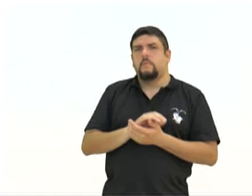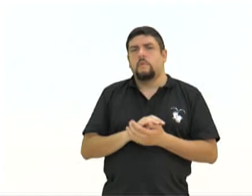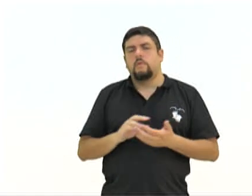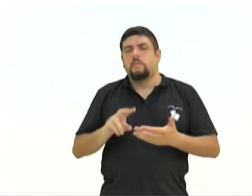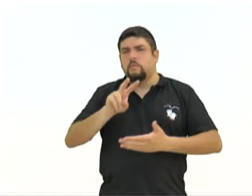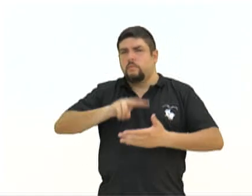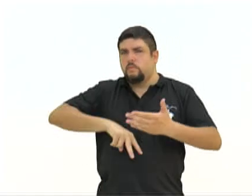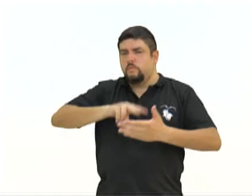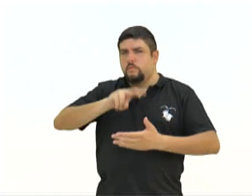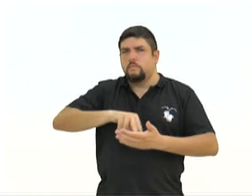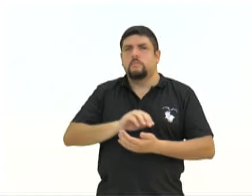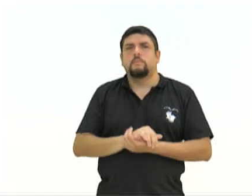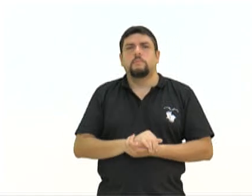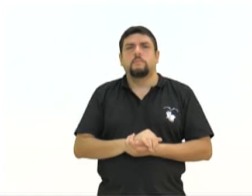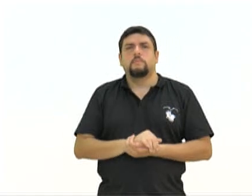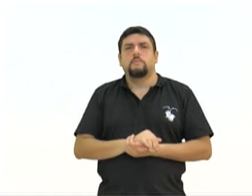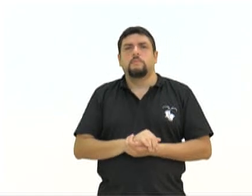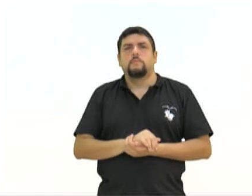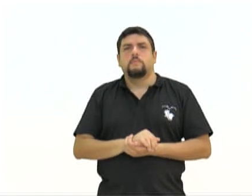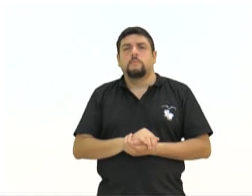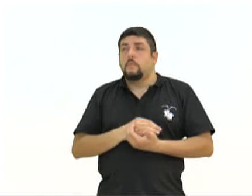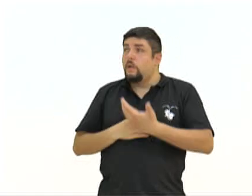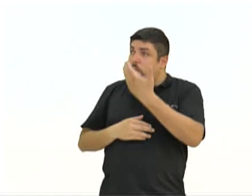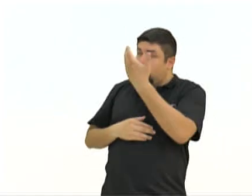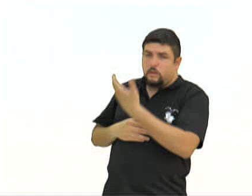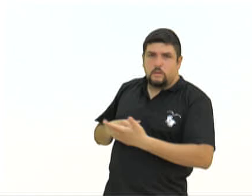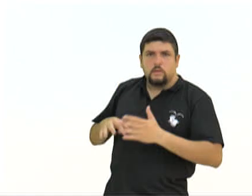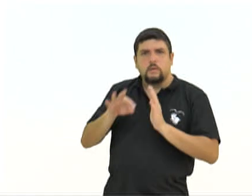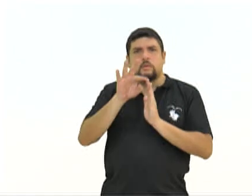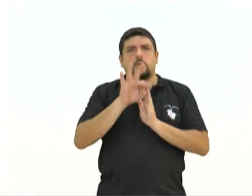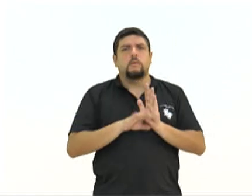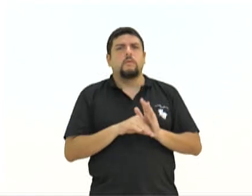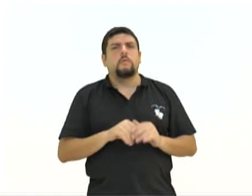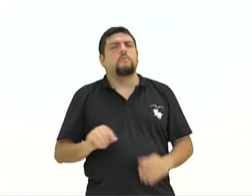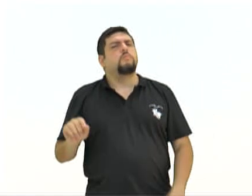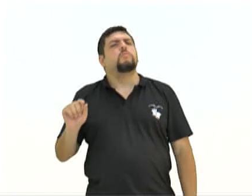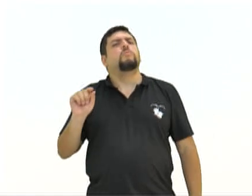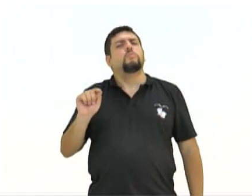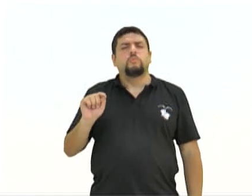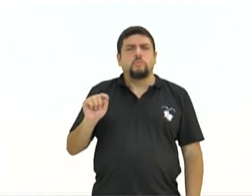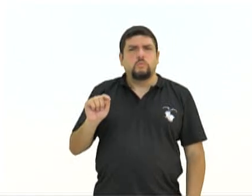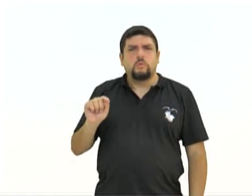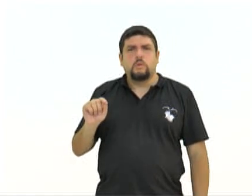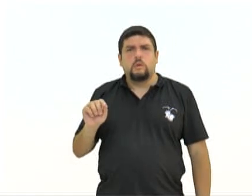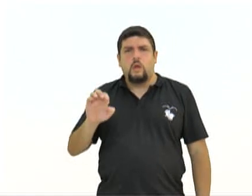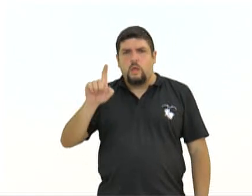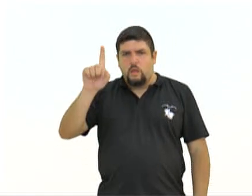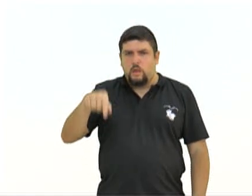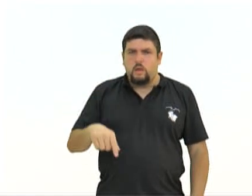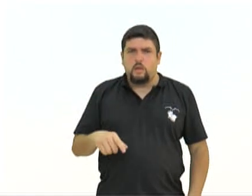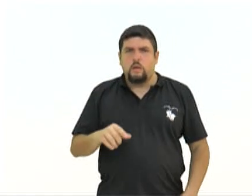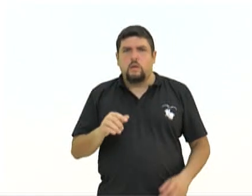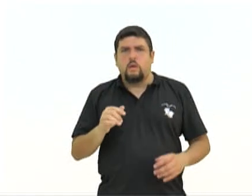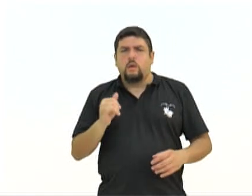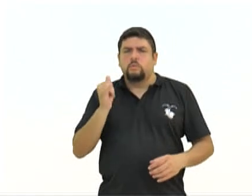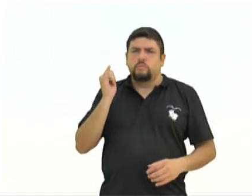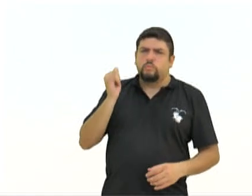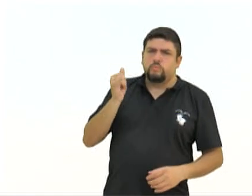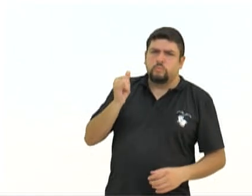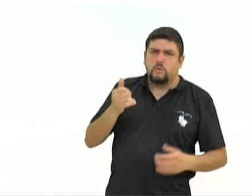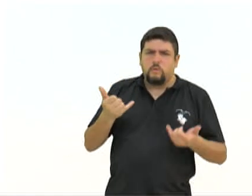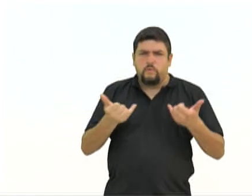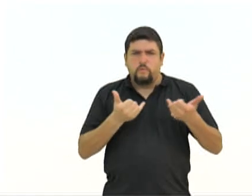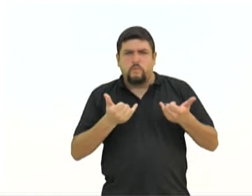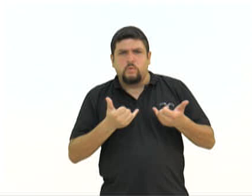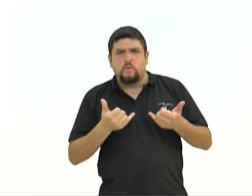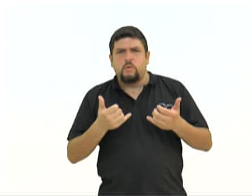esse texto. O texto que acabamos de ler, ele pode ser caracterizado como? Trata-se de um texto informativo,